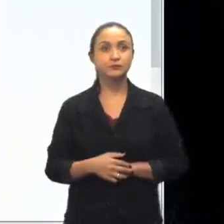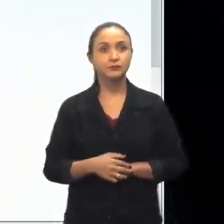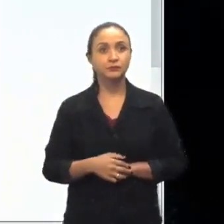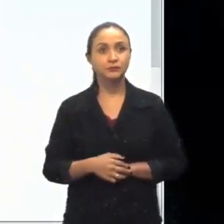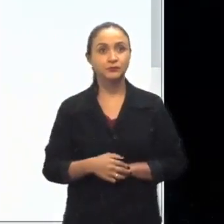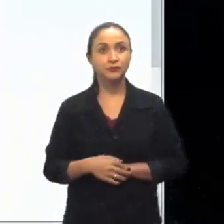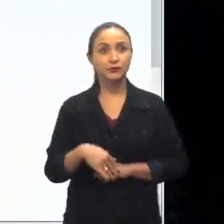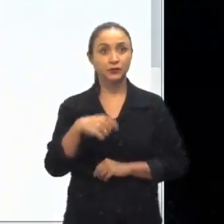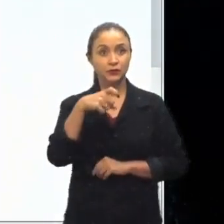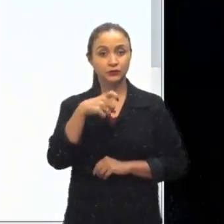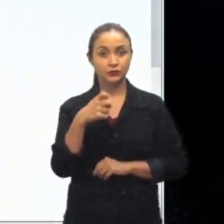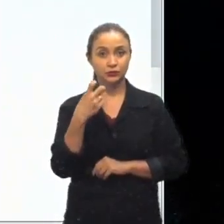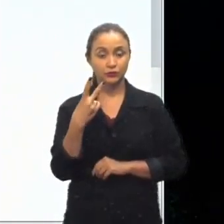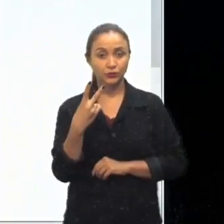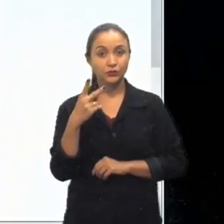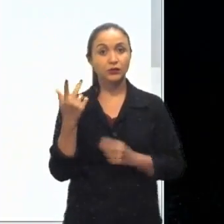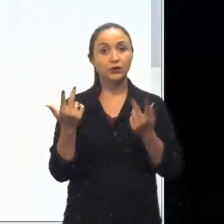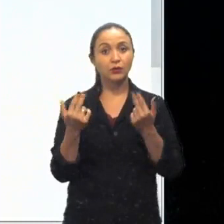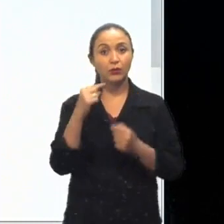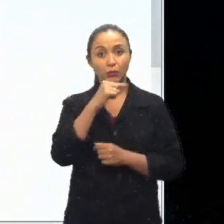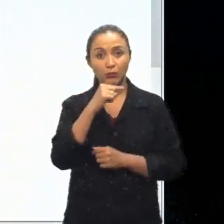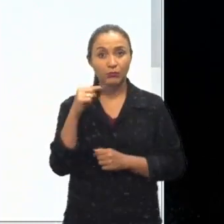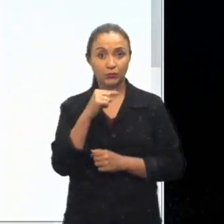e x2 é igual a menos x.